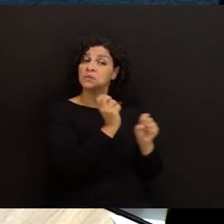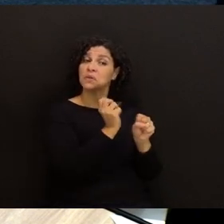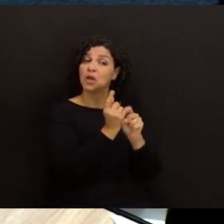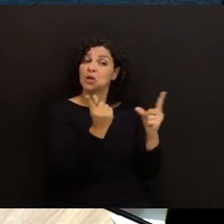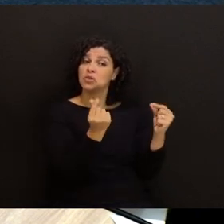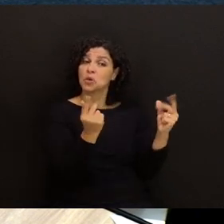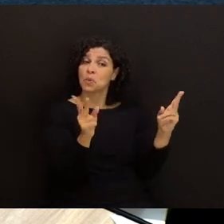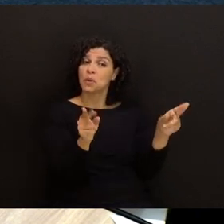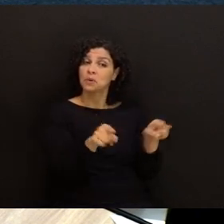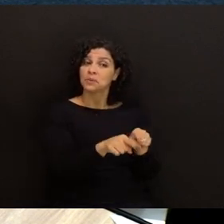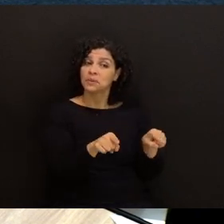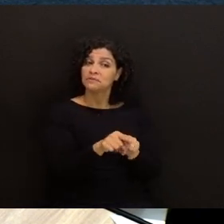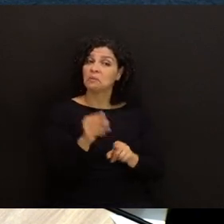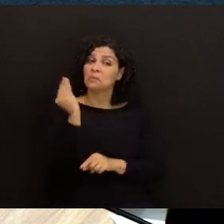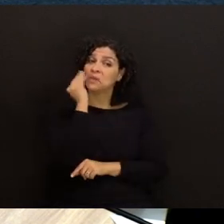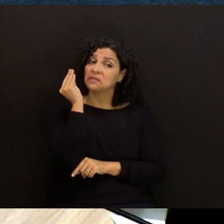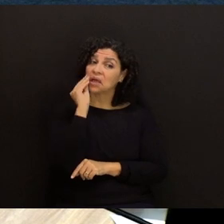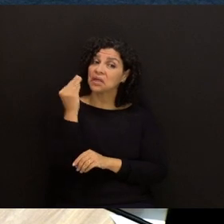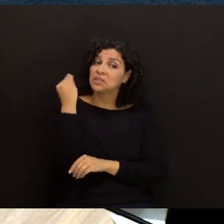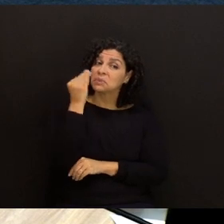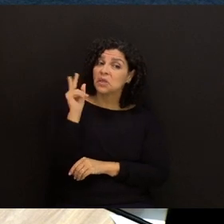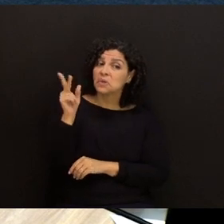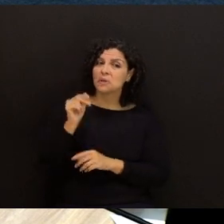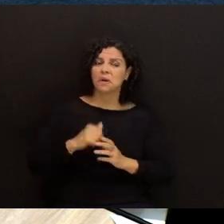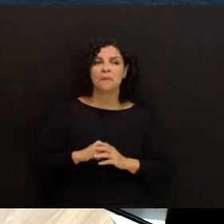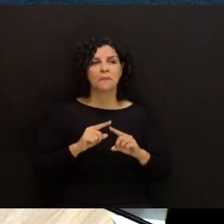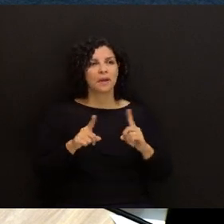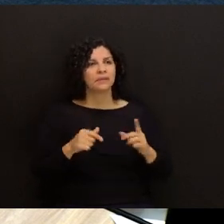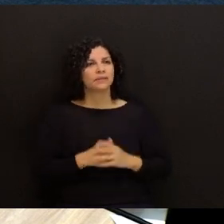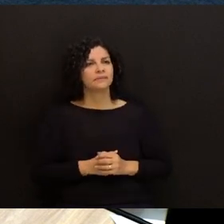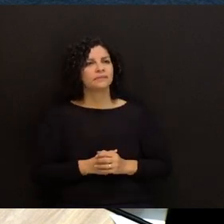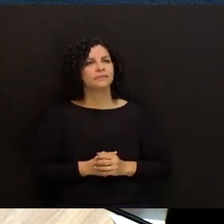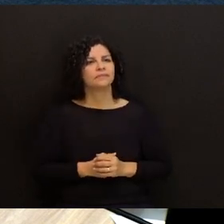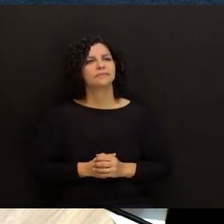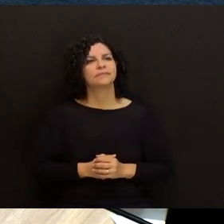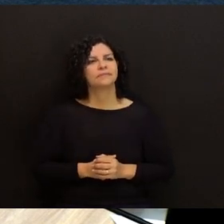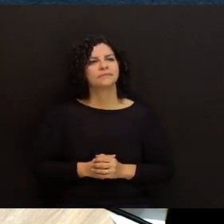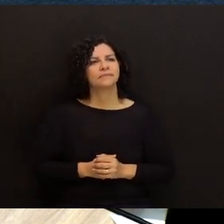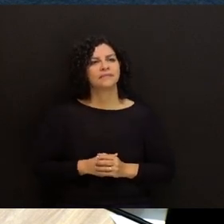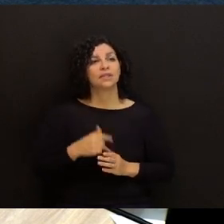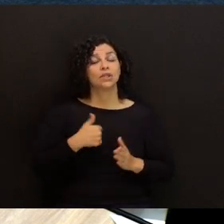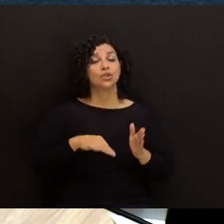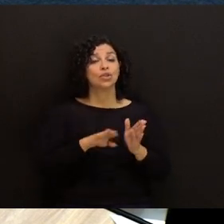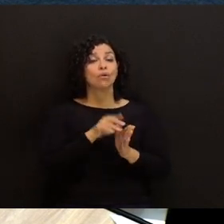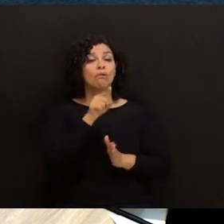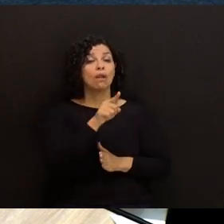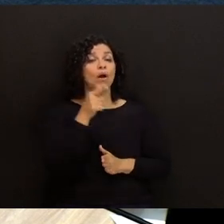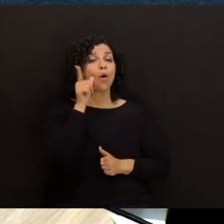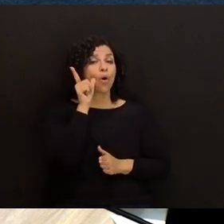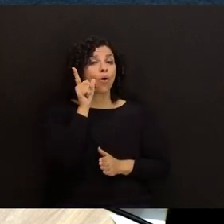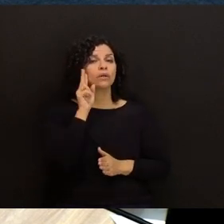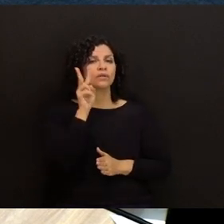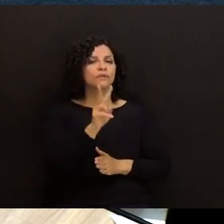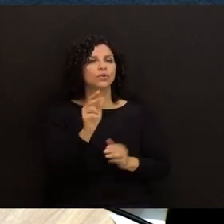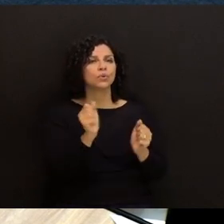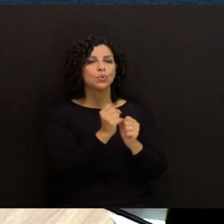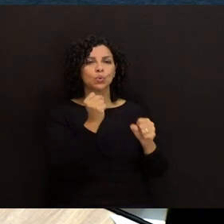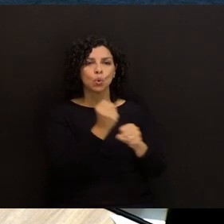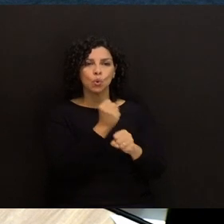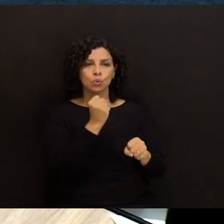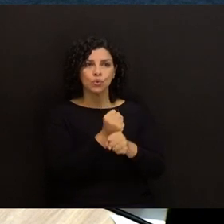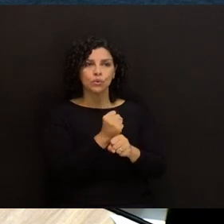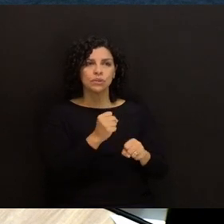quem sabe um dia a gente chega com essa experiência aí mas enfim tá chegando ali ontem a gente iniciou Nossas obras